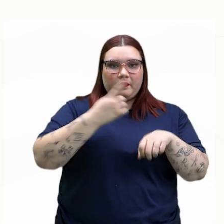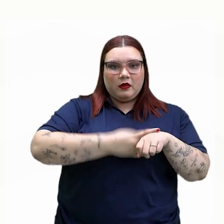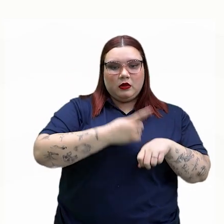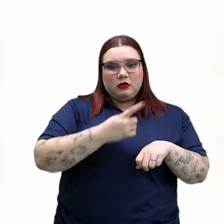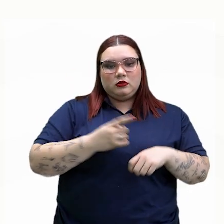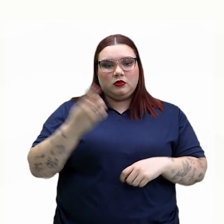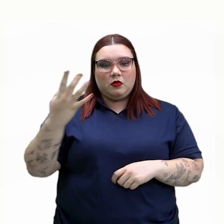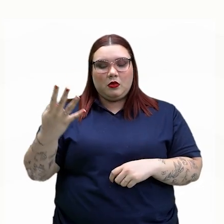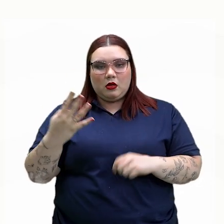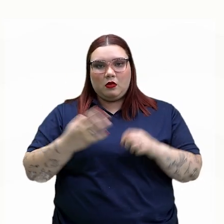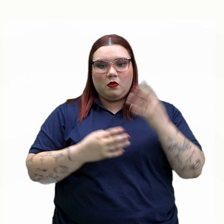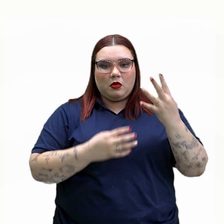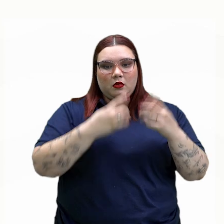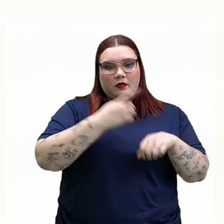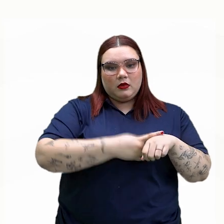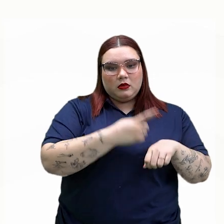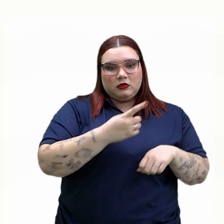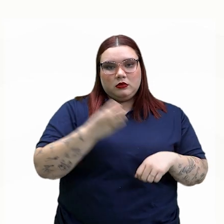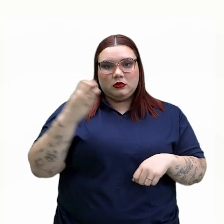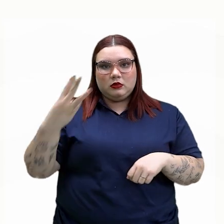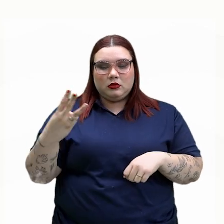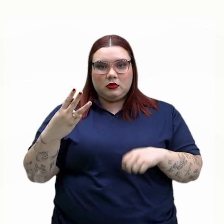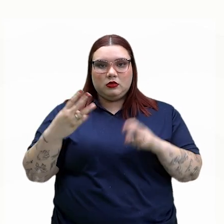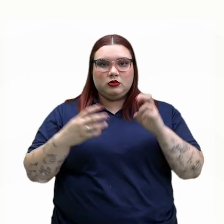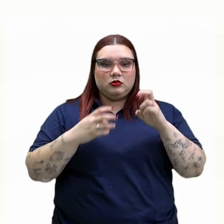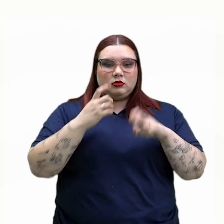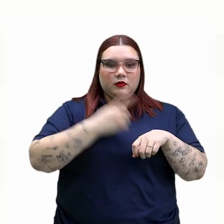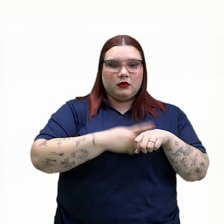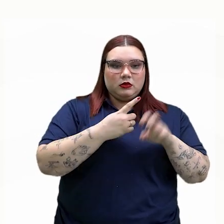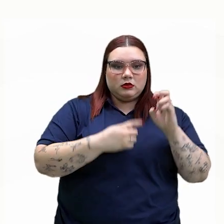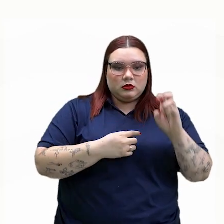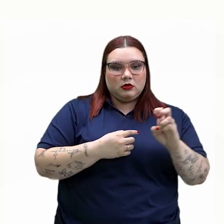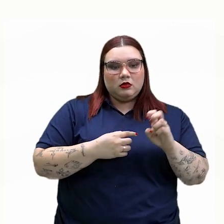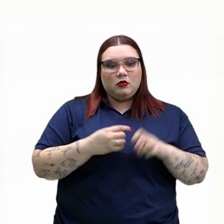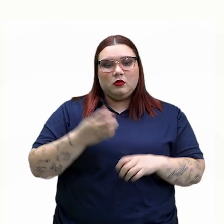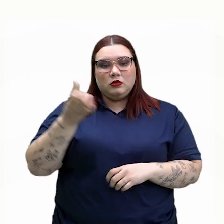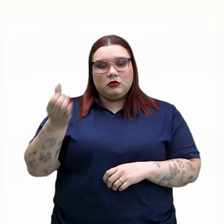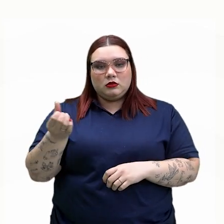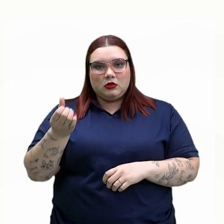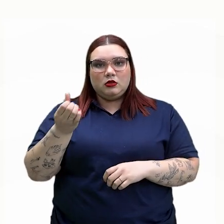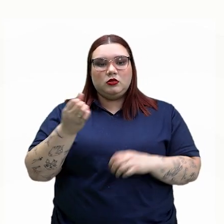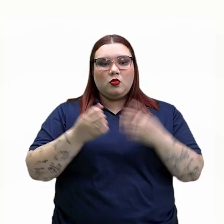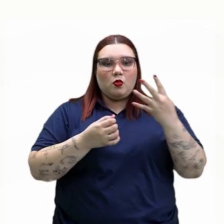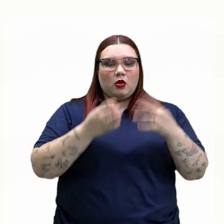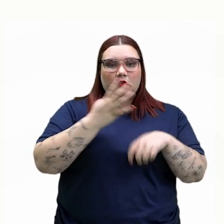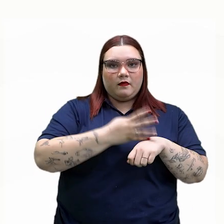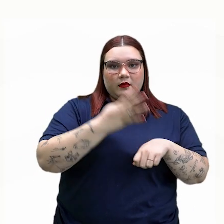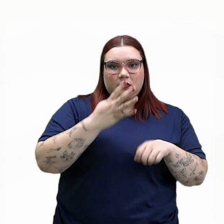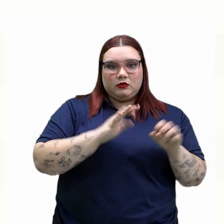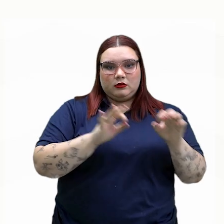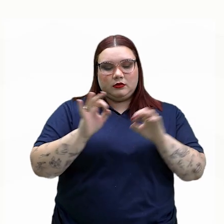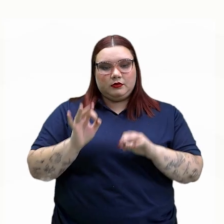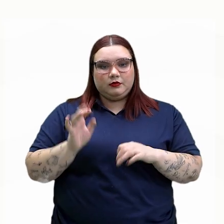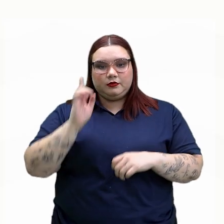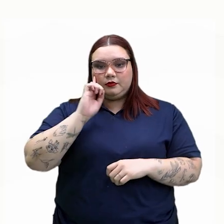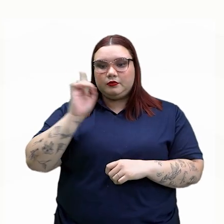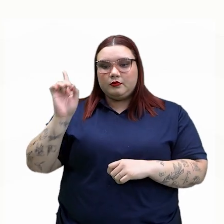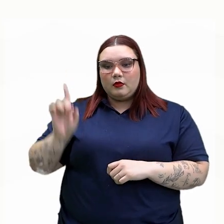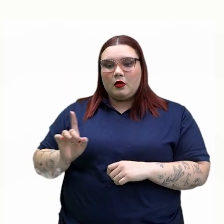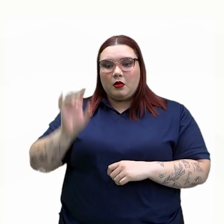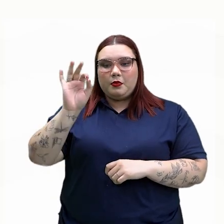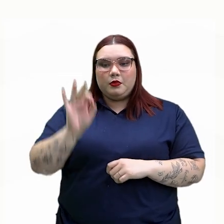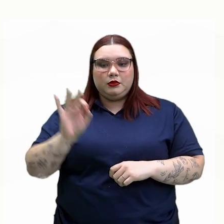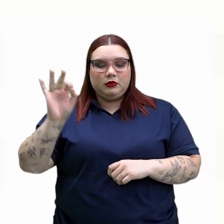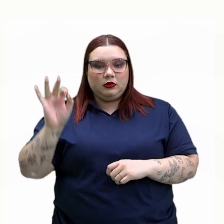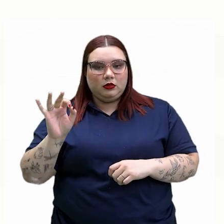o 4 4 vezes, o 5 3 vezes e o 6 4 vezes. Aqui nós estamos com o percentual,